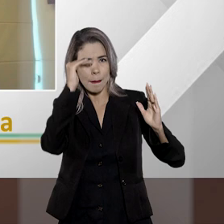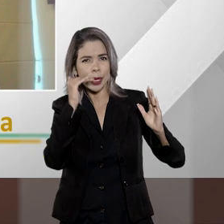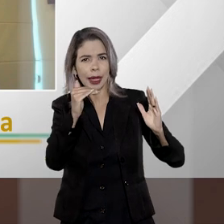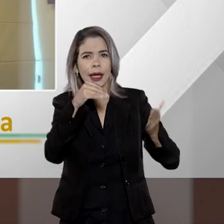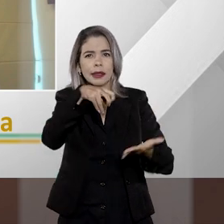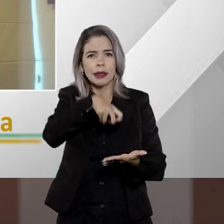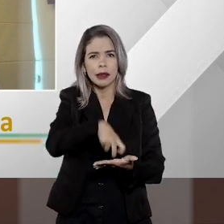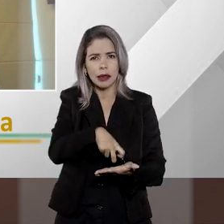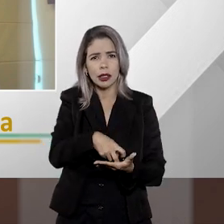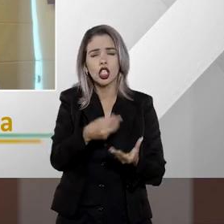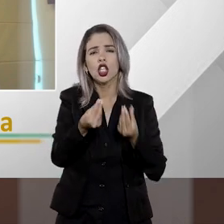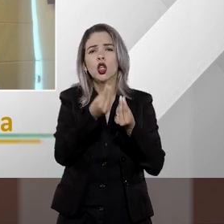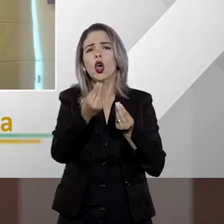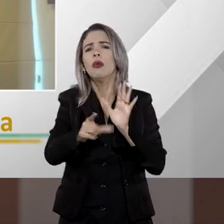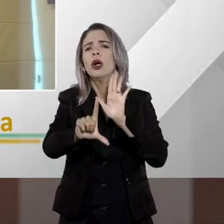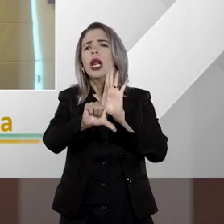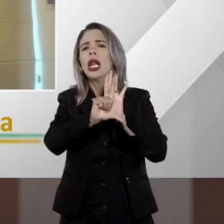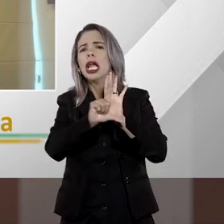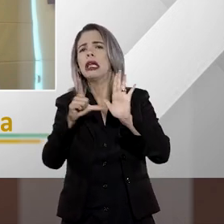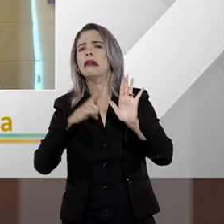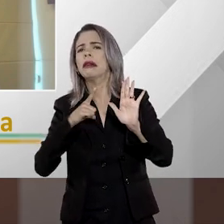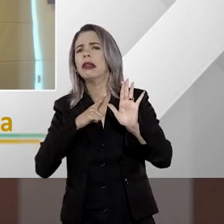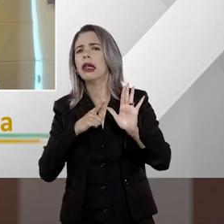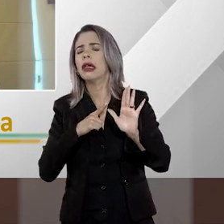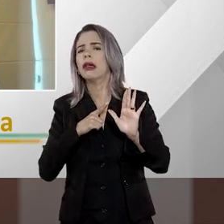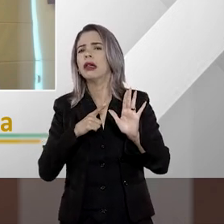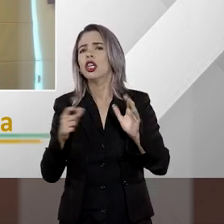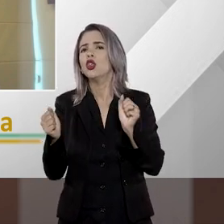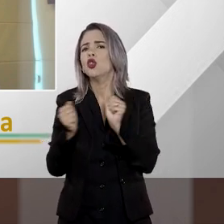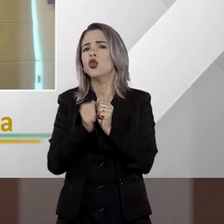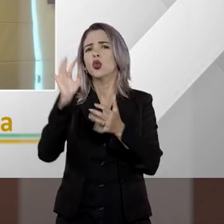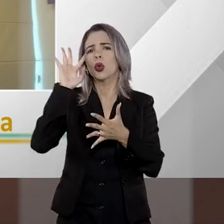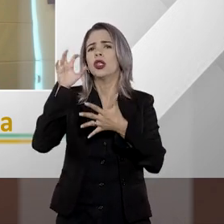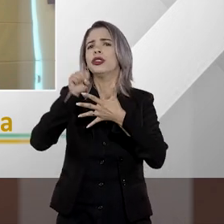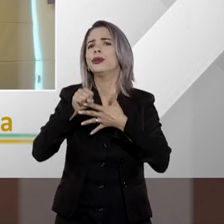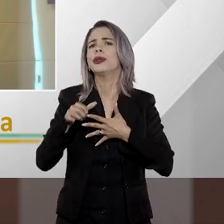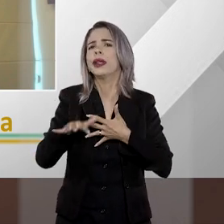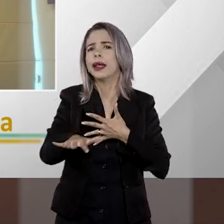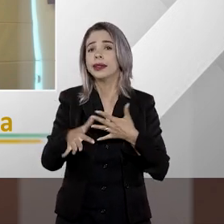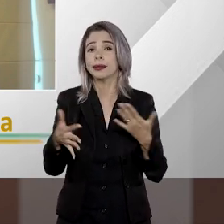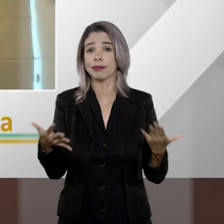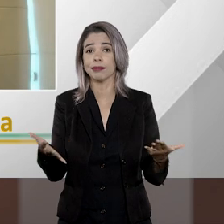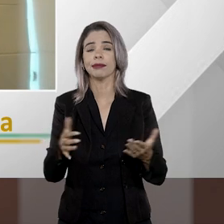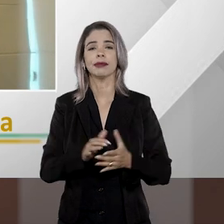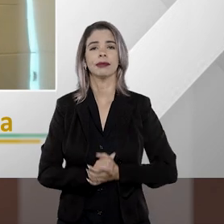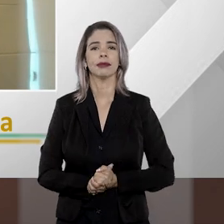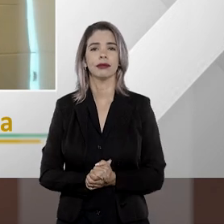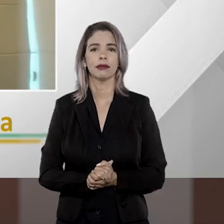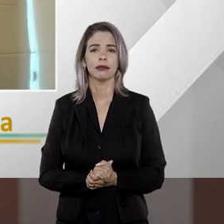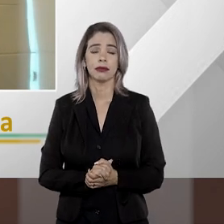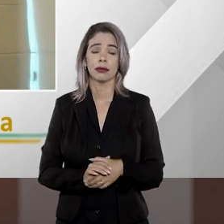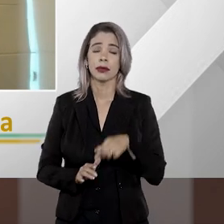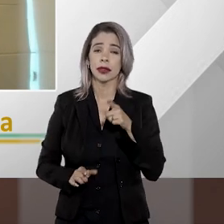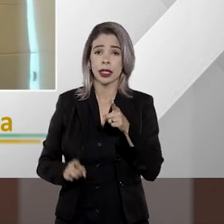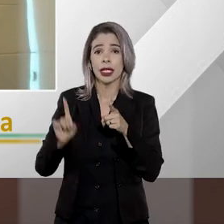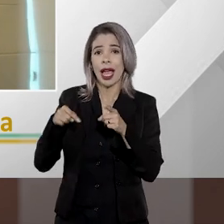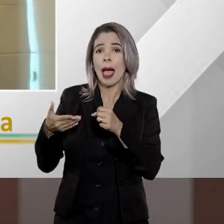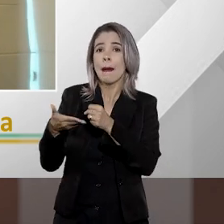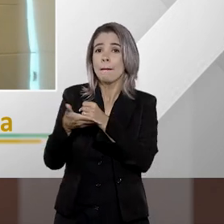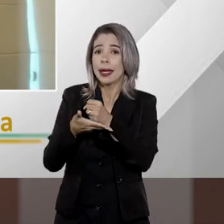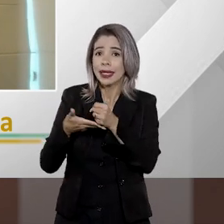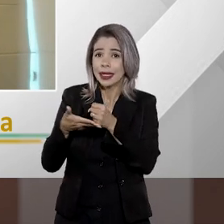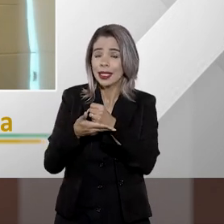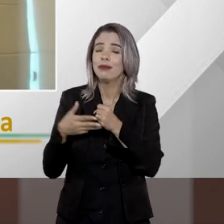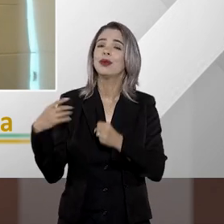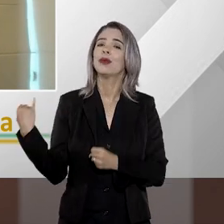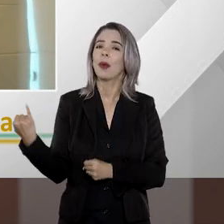forma está presente em nossa legislação e em nossa jurisprudência? Bom, esse é não só um princípio, mas